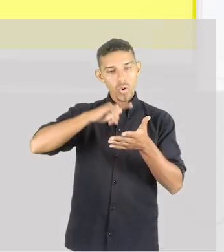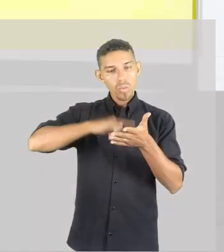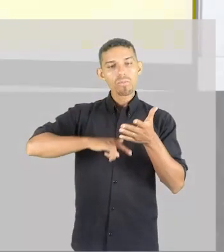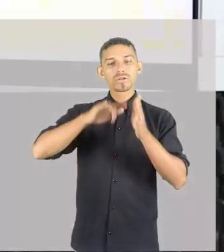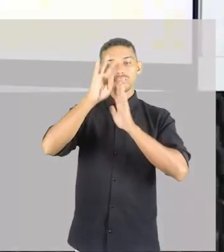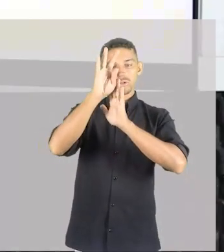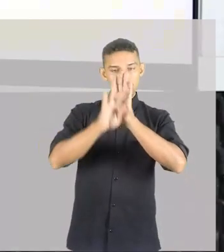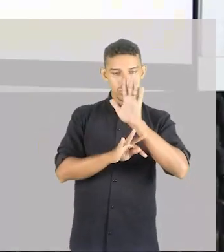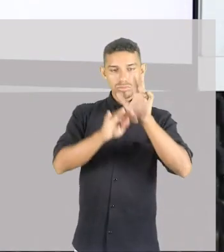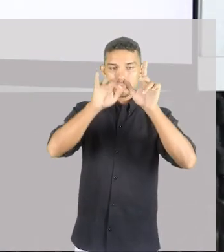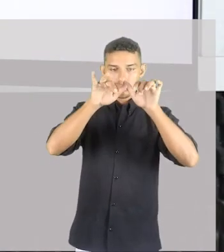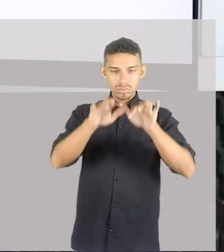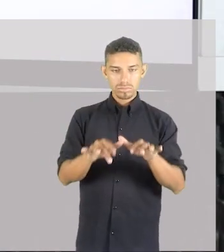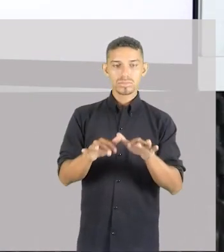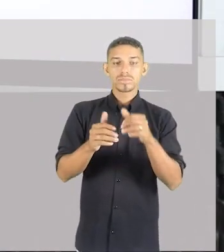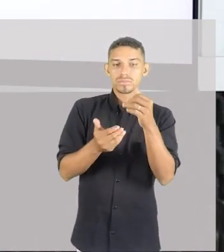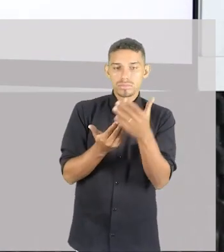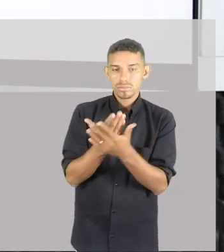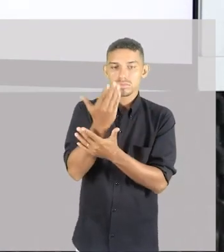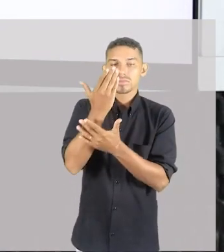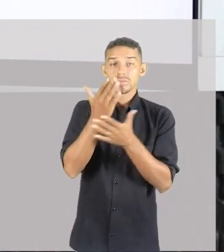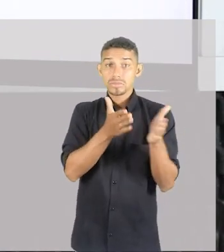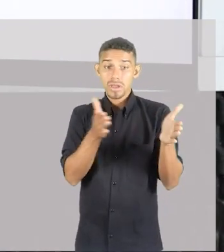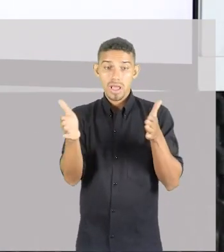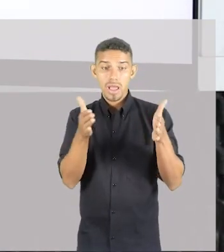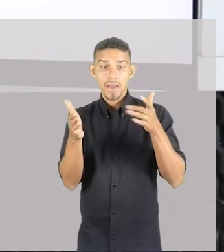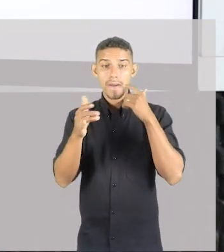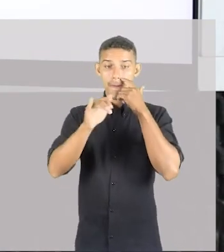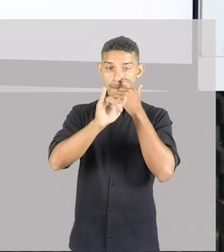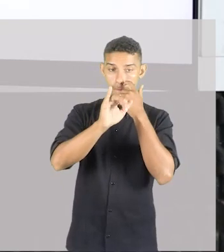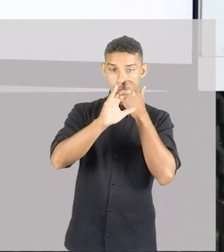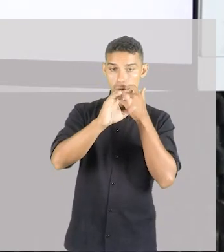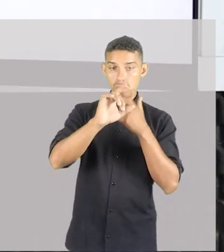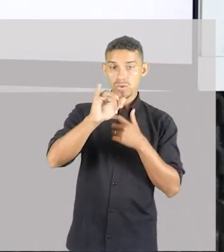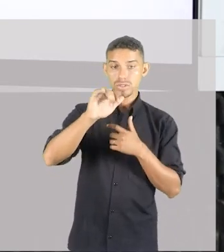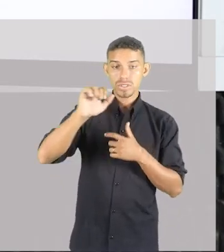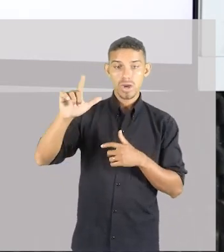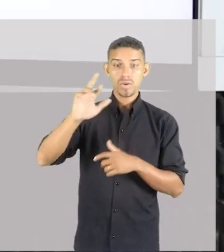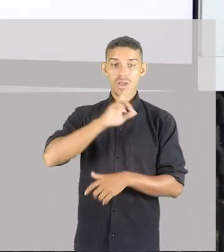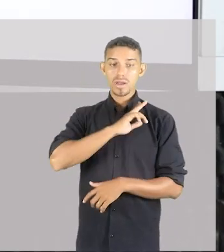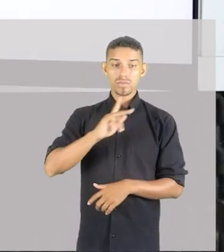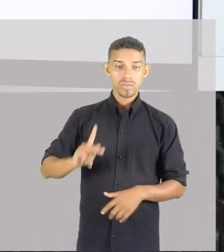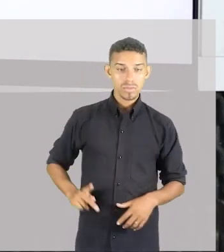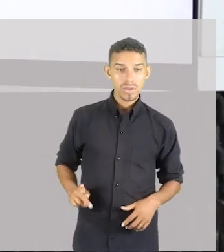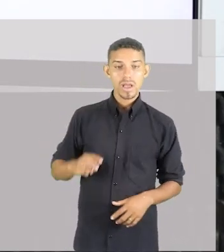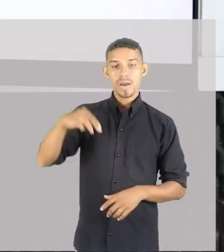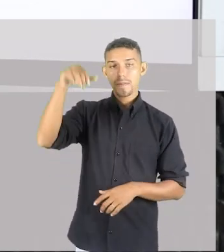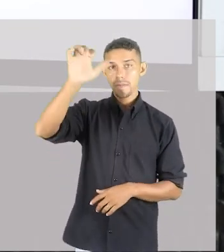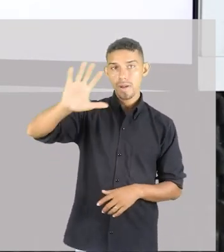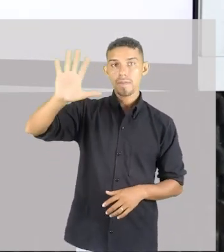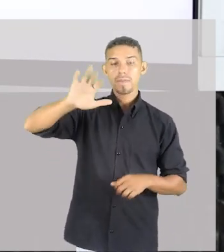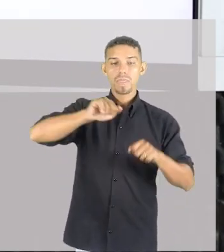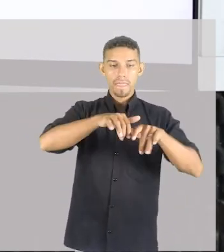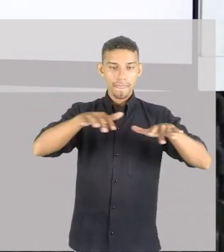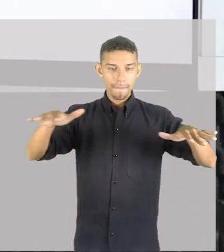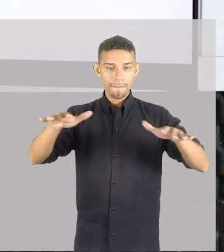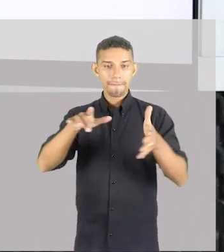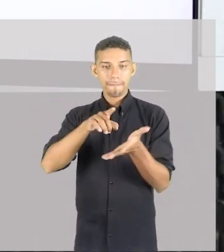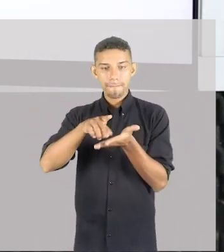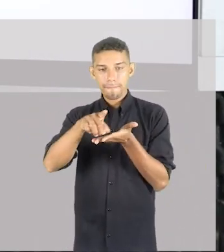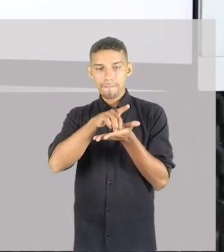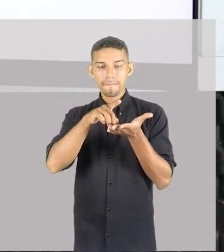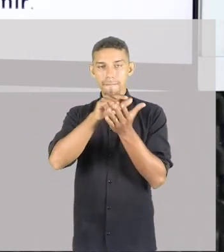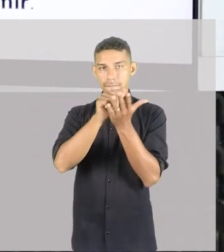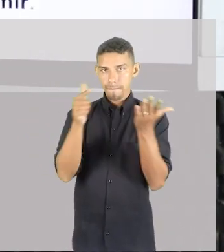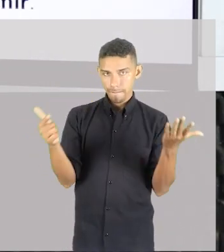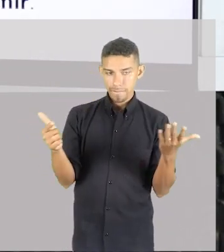manuscritos, datilografados, impressos dos períodos colonial, imperial e republicano, além de mapas, plantas, discos e jornais.